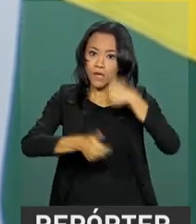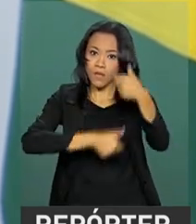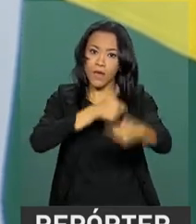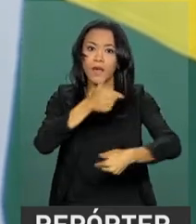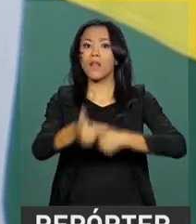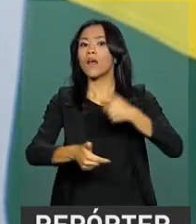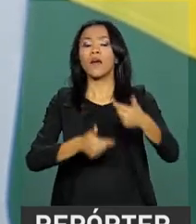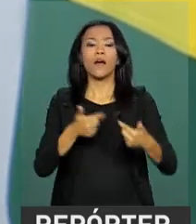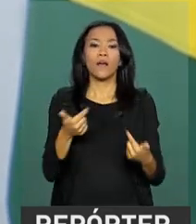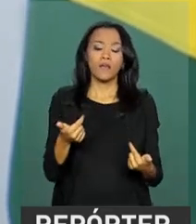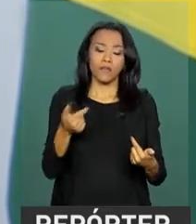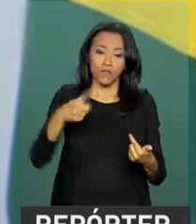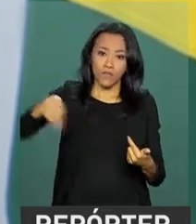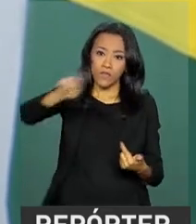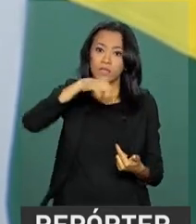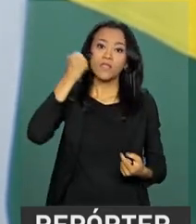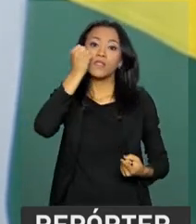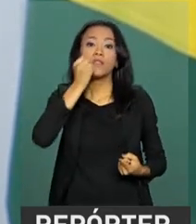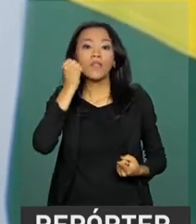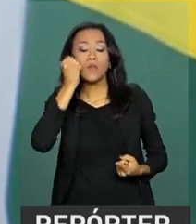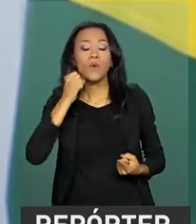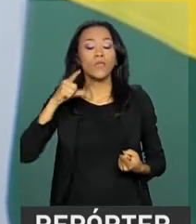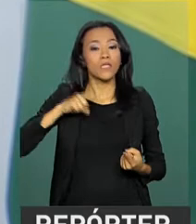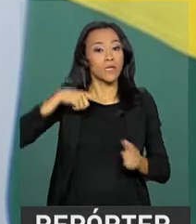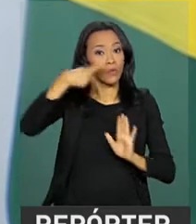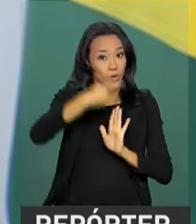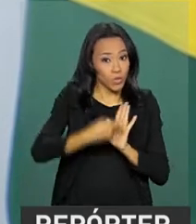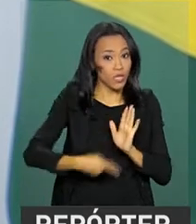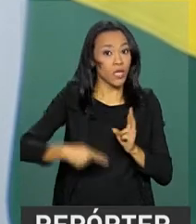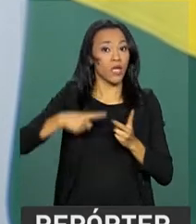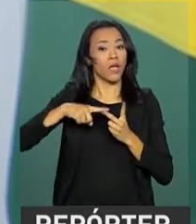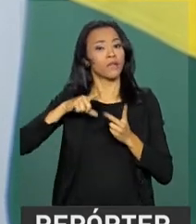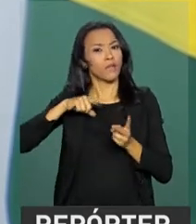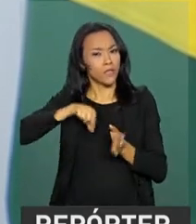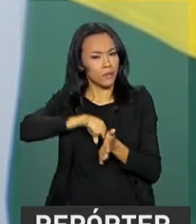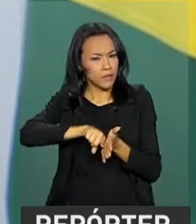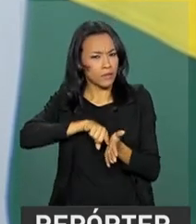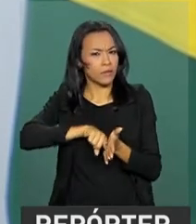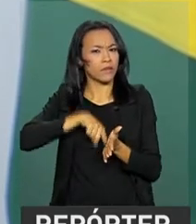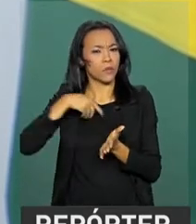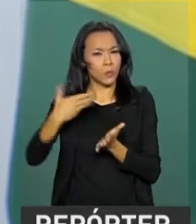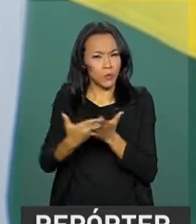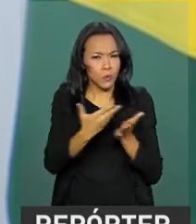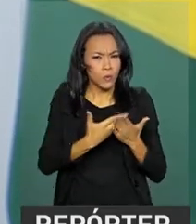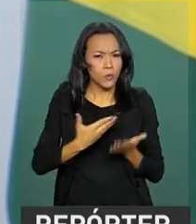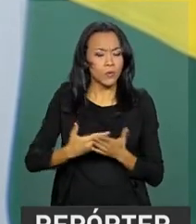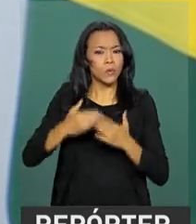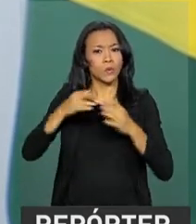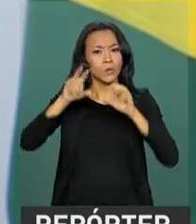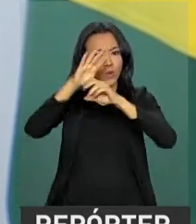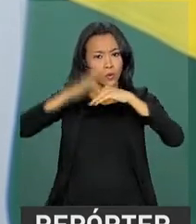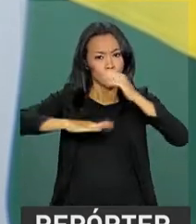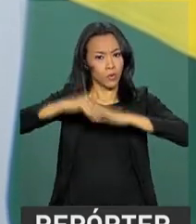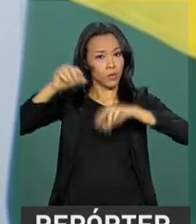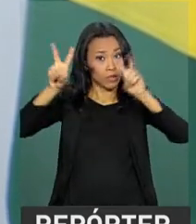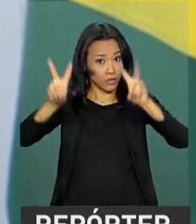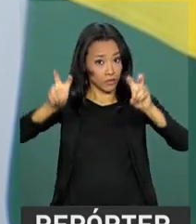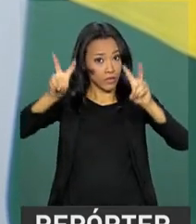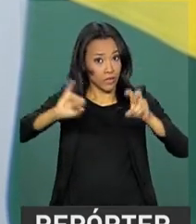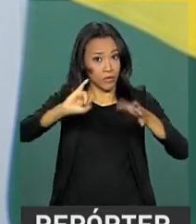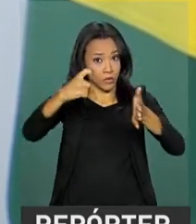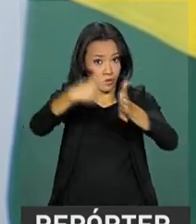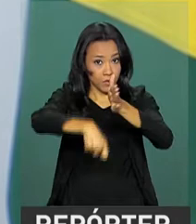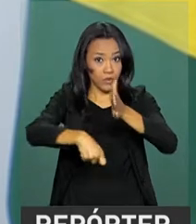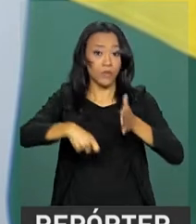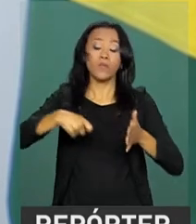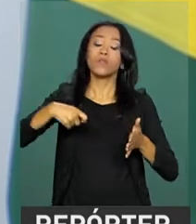naturalmente os senhores senadores têm projetos lá tem estudos têm debate sobre esse tema se nós conseguirmos além disso ainda